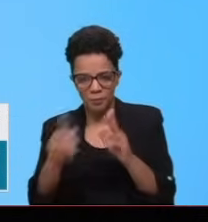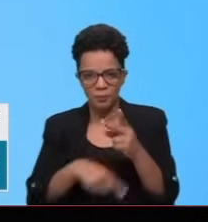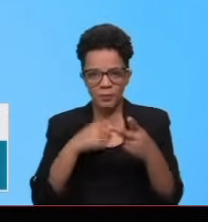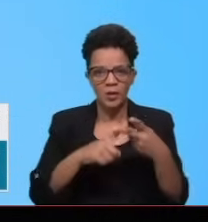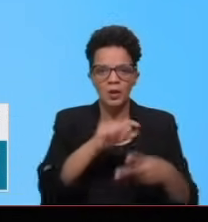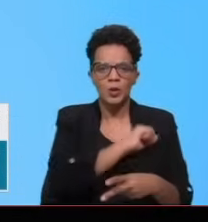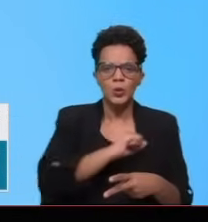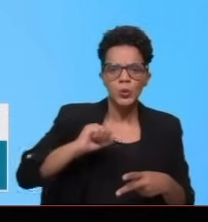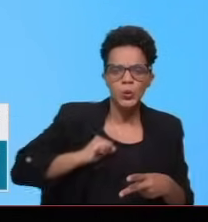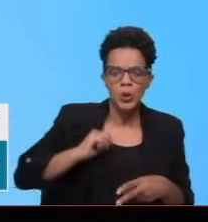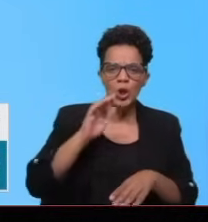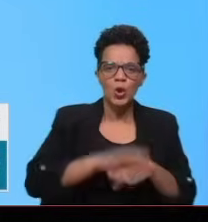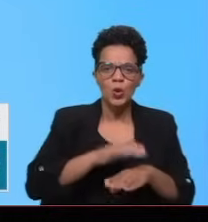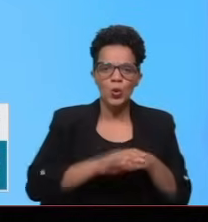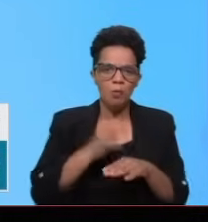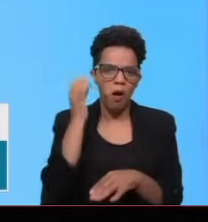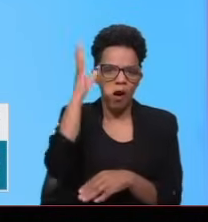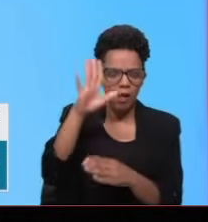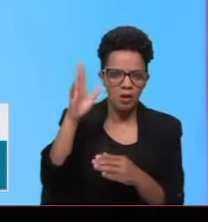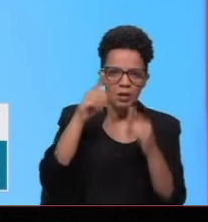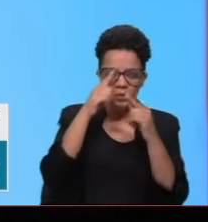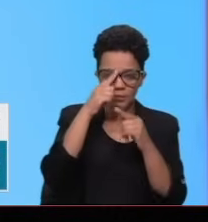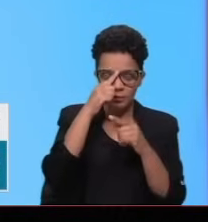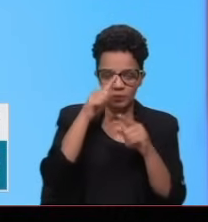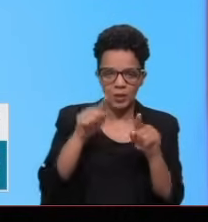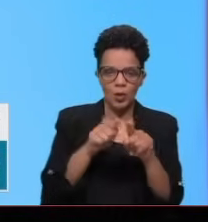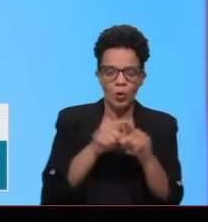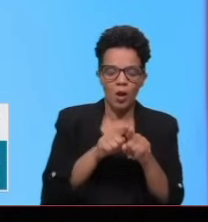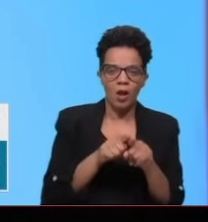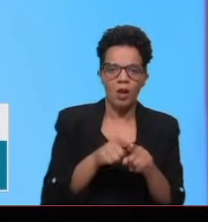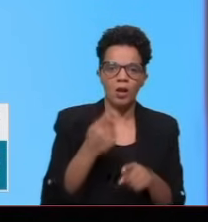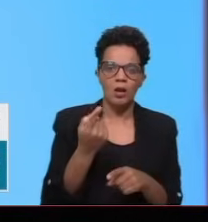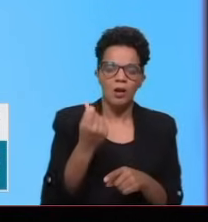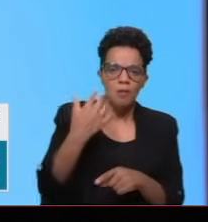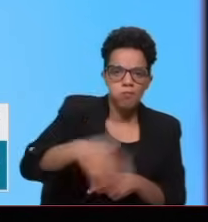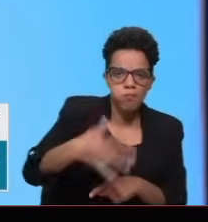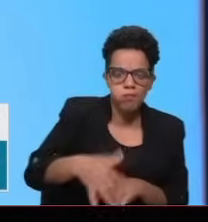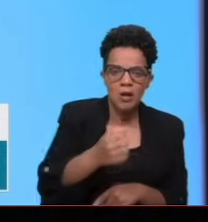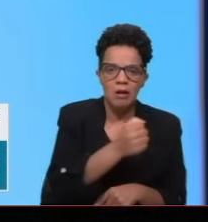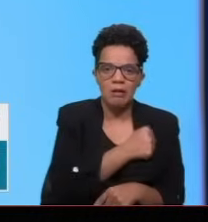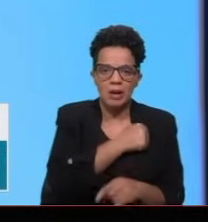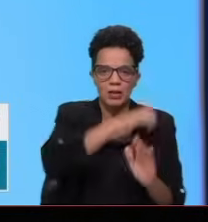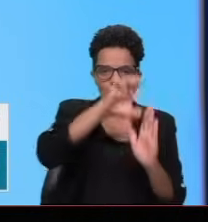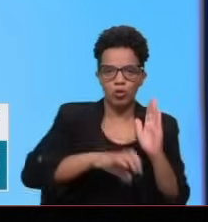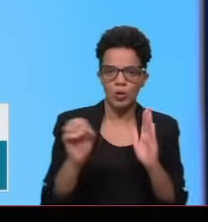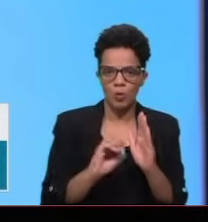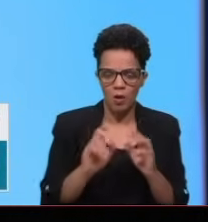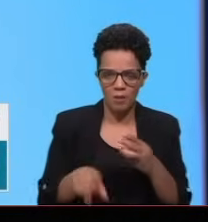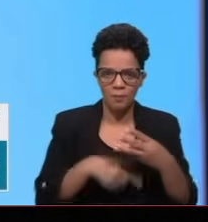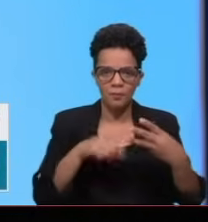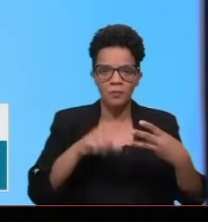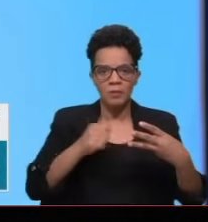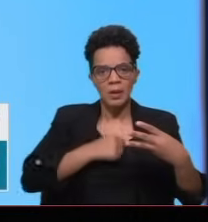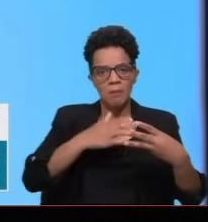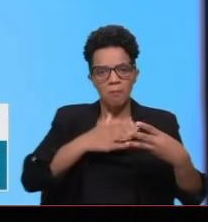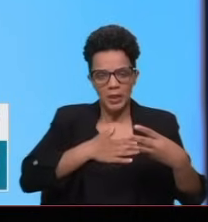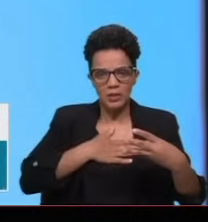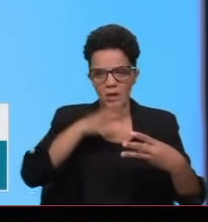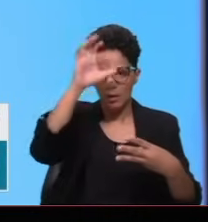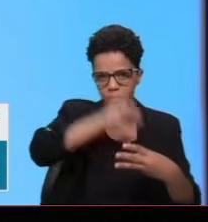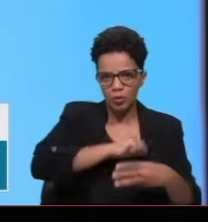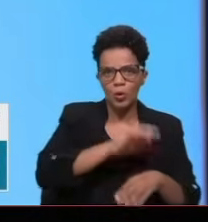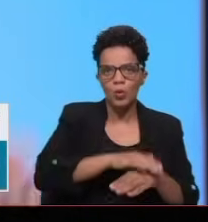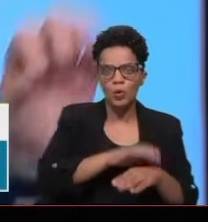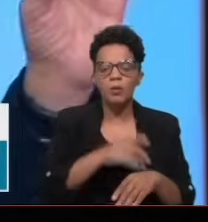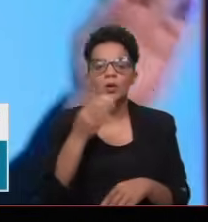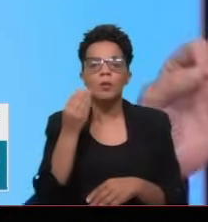senhorios sem escrúpulos que des cobram balúrdio para situações de habitação que são indignas e são explorados pelas empresas que gostam como é